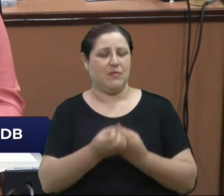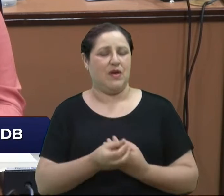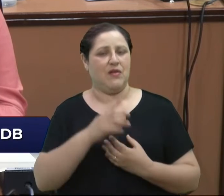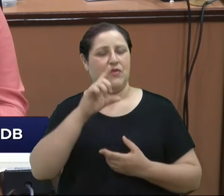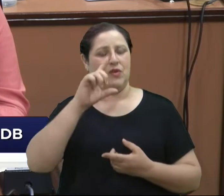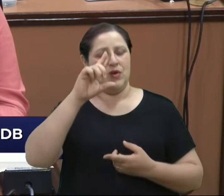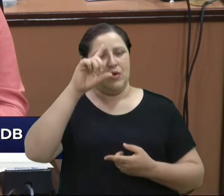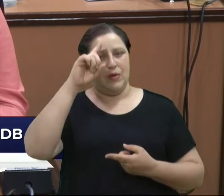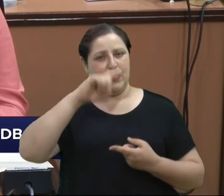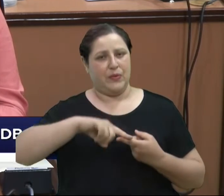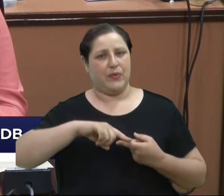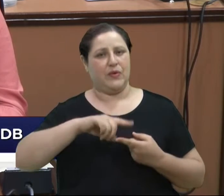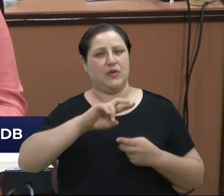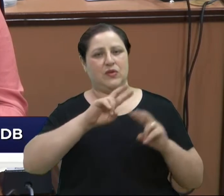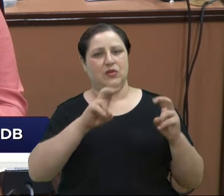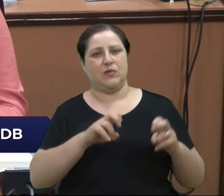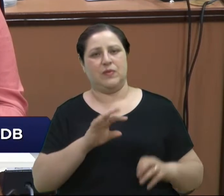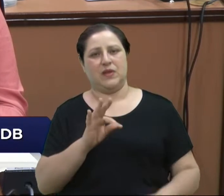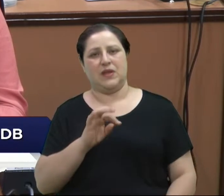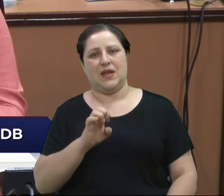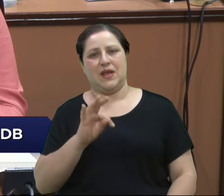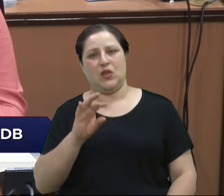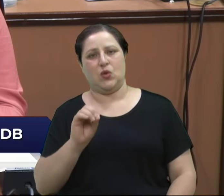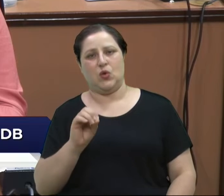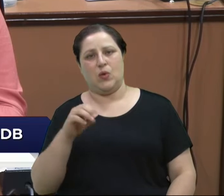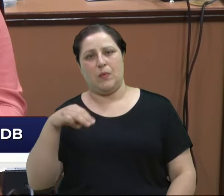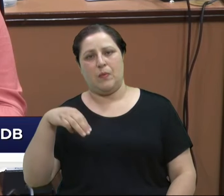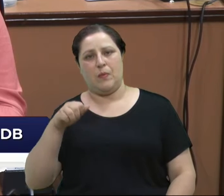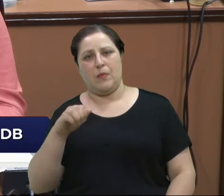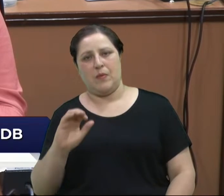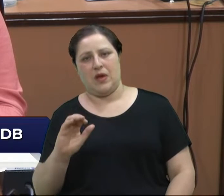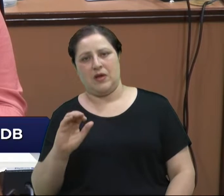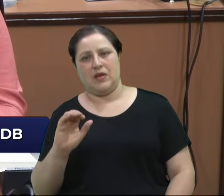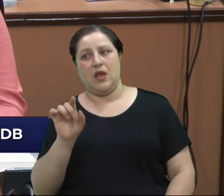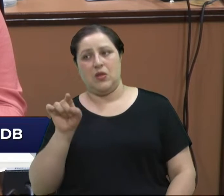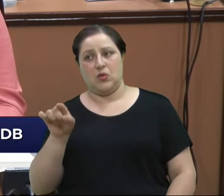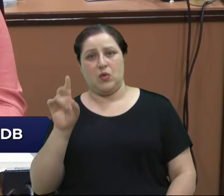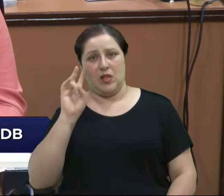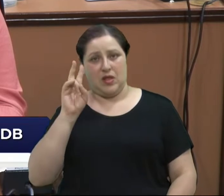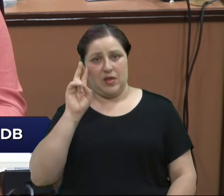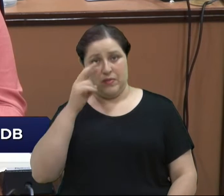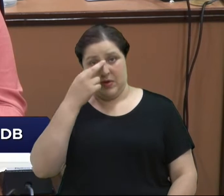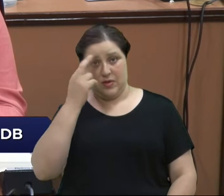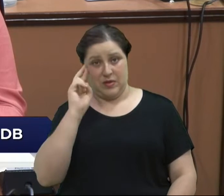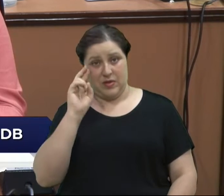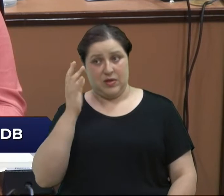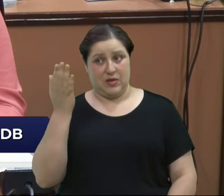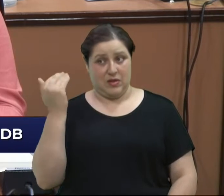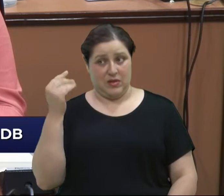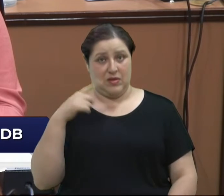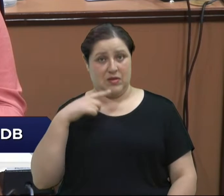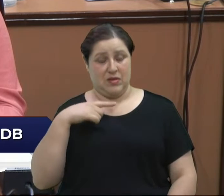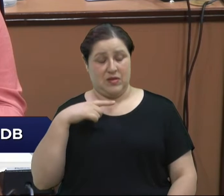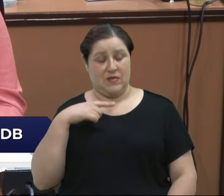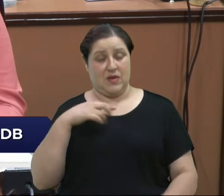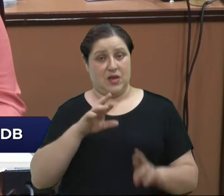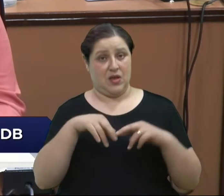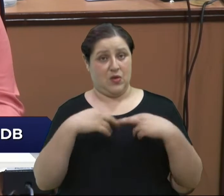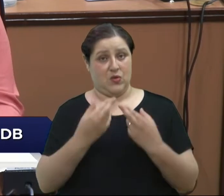nós tivemos, vereador Rafael, o senhor lembra, né, enquanto presidente da Comissão de Saúde, uma reunião com prestadores de